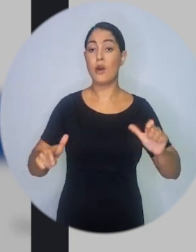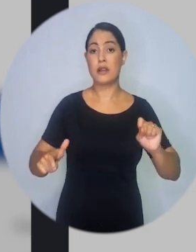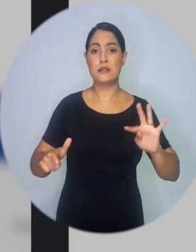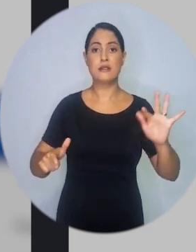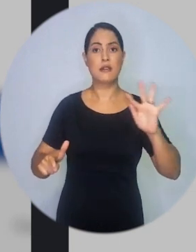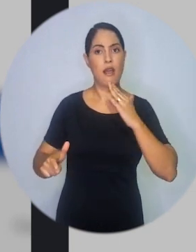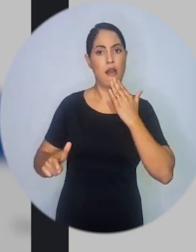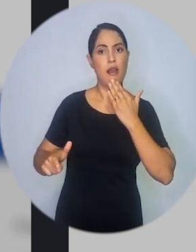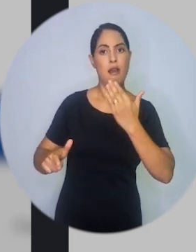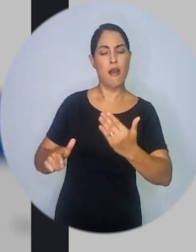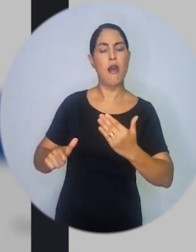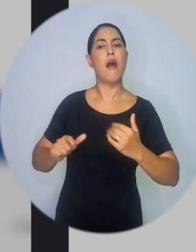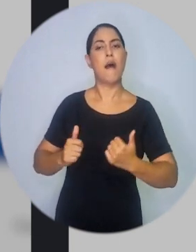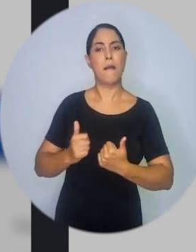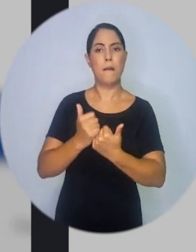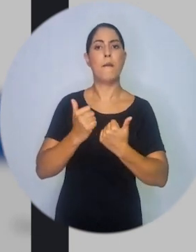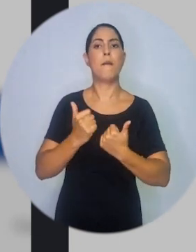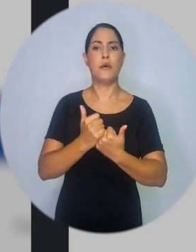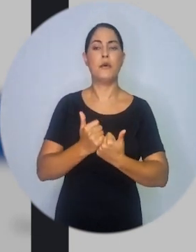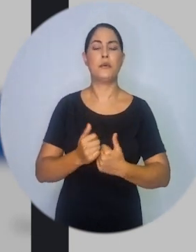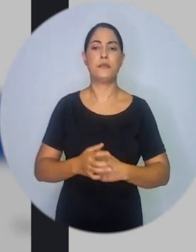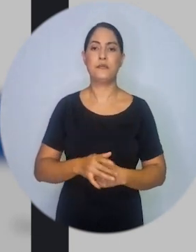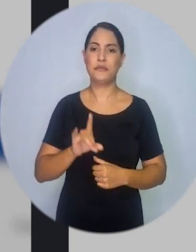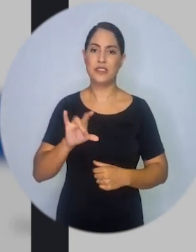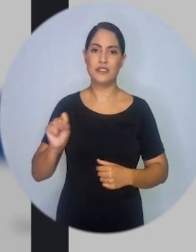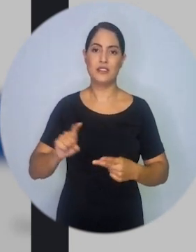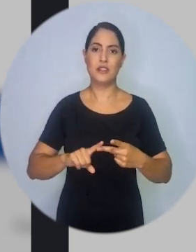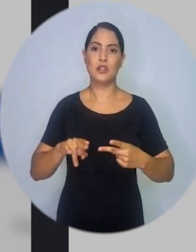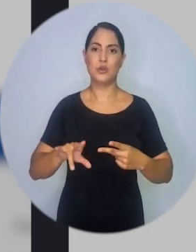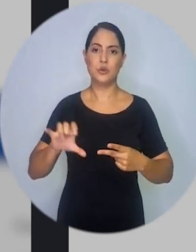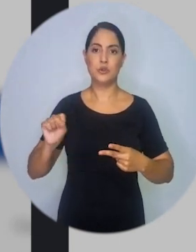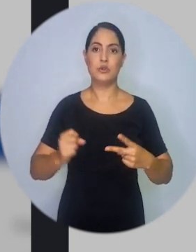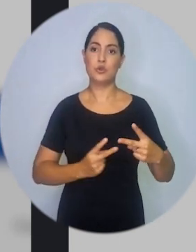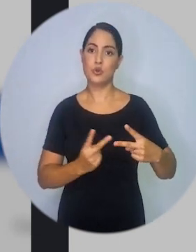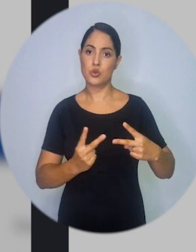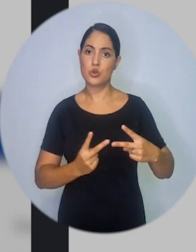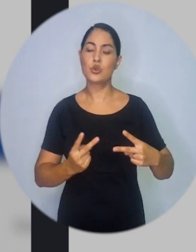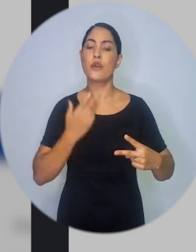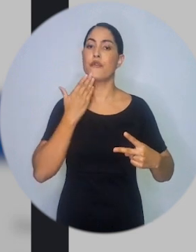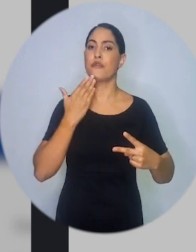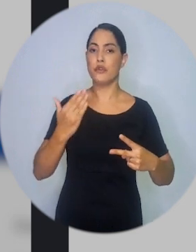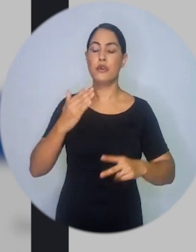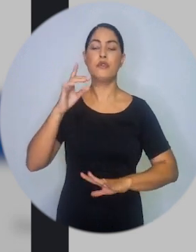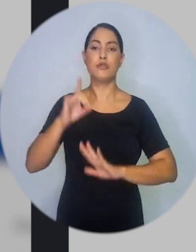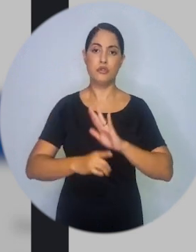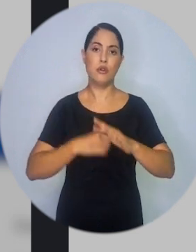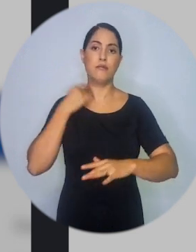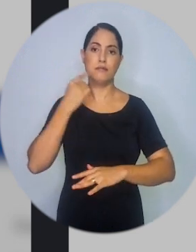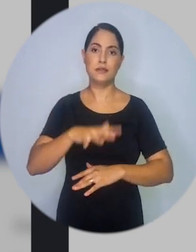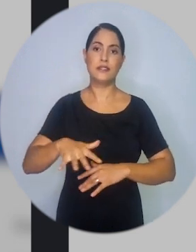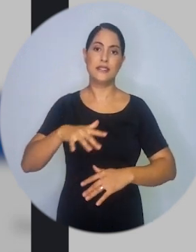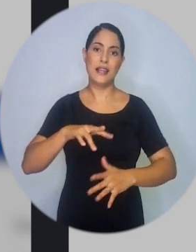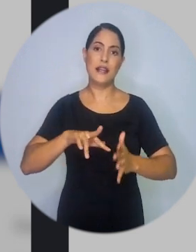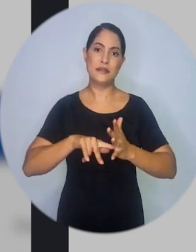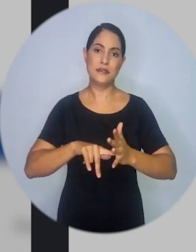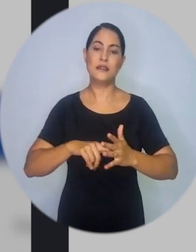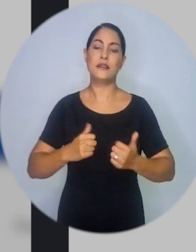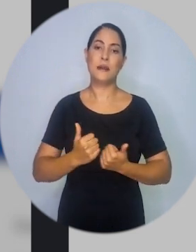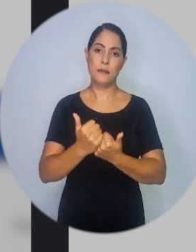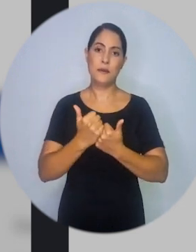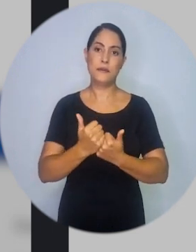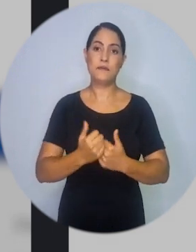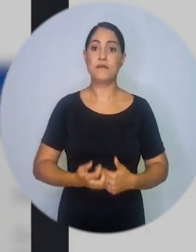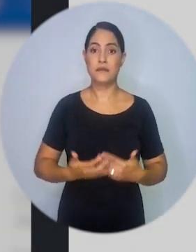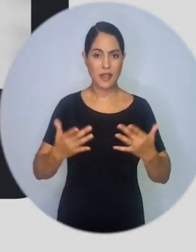do STF seguiu os votos proferidos pelos ministros Dias Toffoli e Nunes Marques, ambos favoráveis ao direito dos